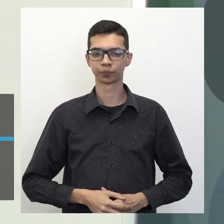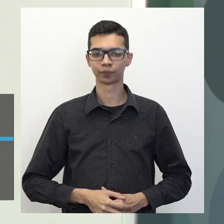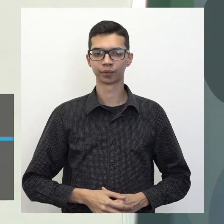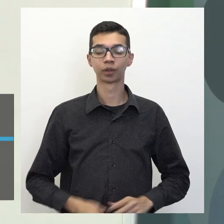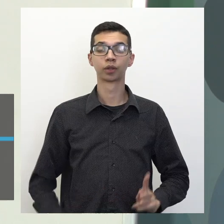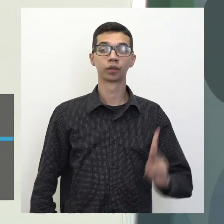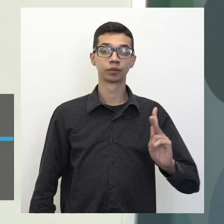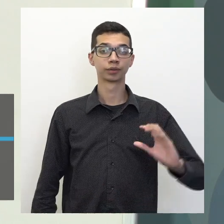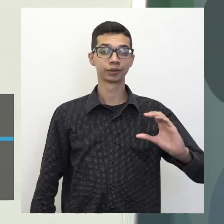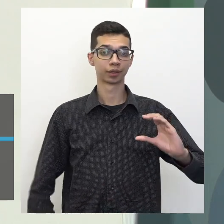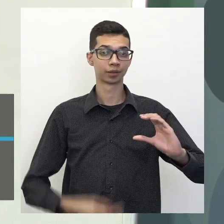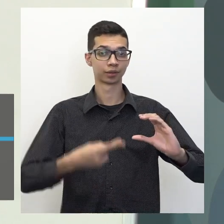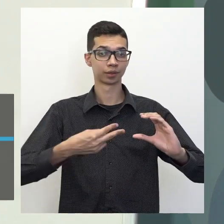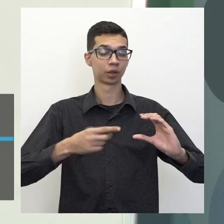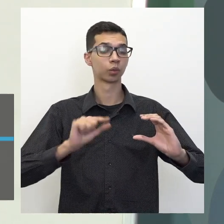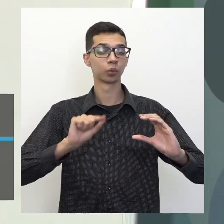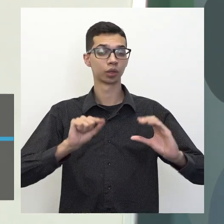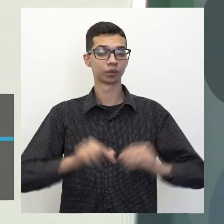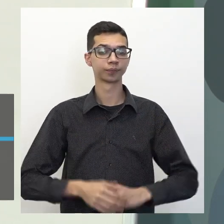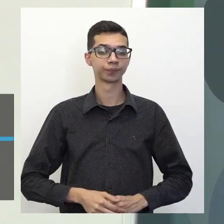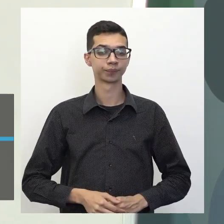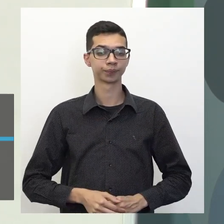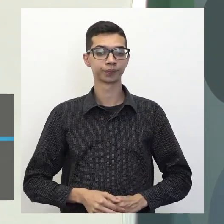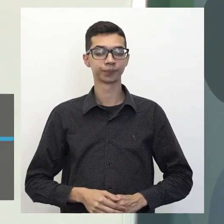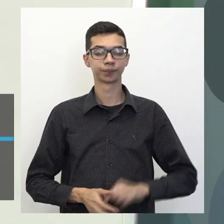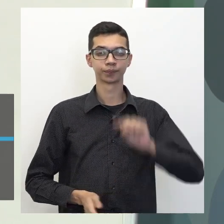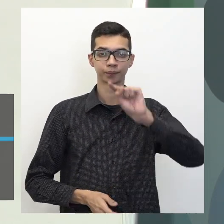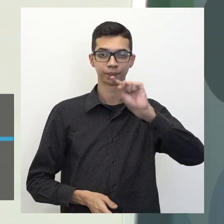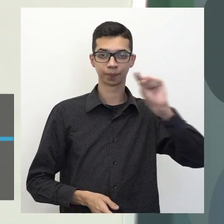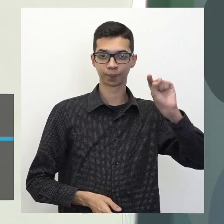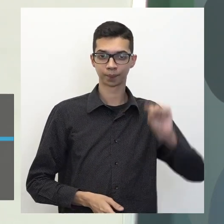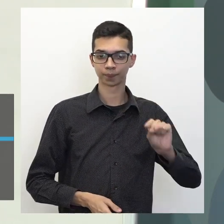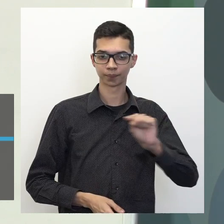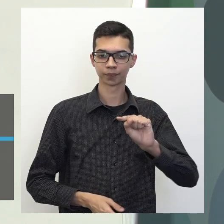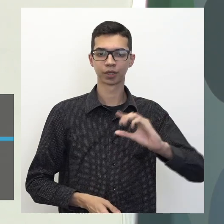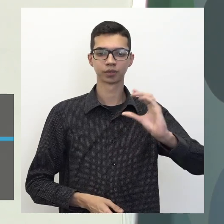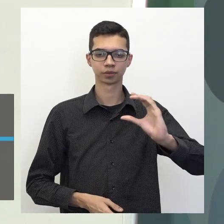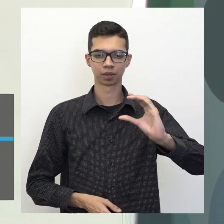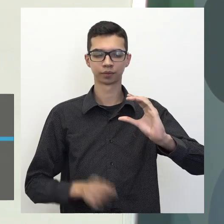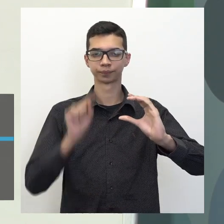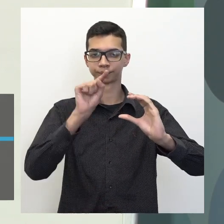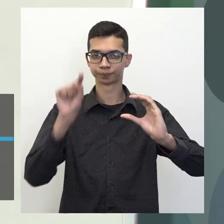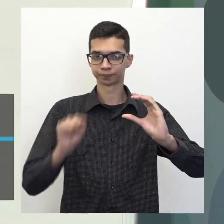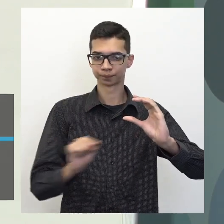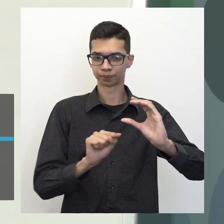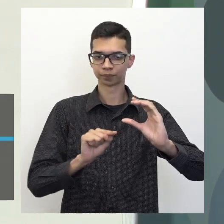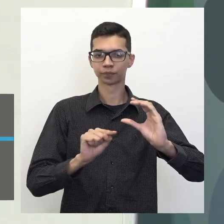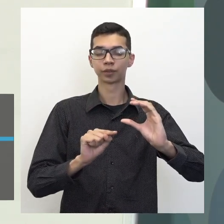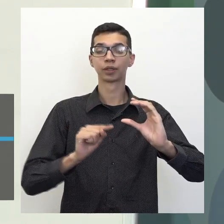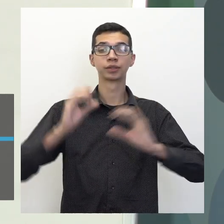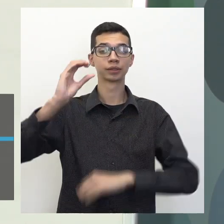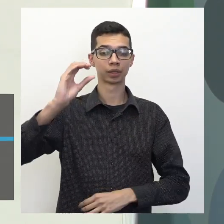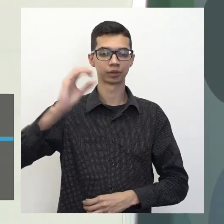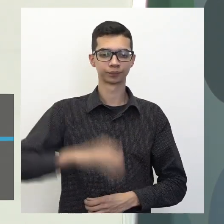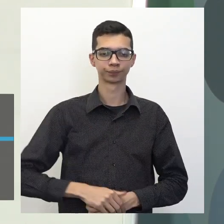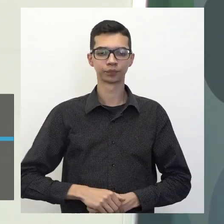ter concentração de C elevado a C, que multiplica a concentração de D elevado a Dzinho,